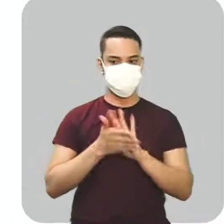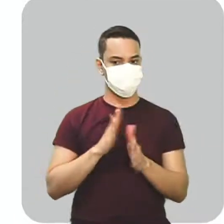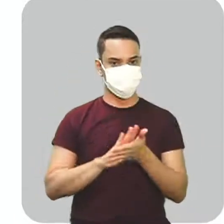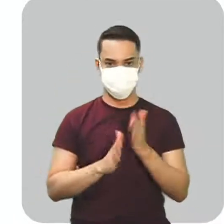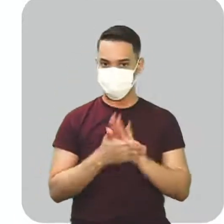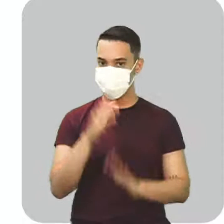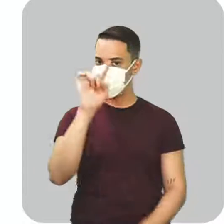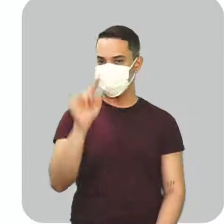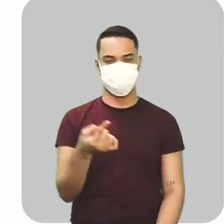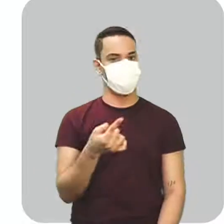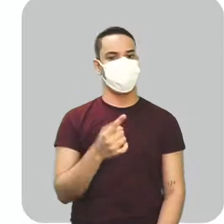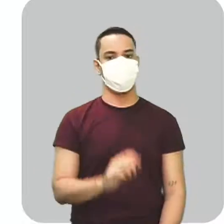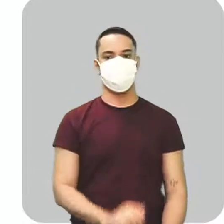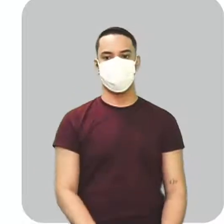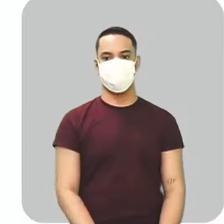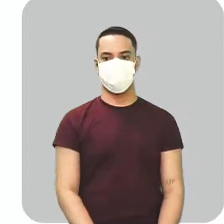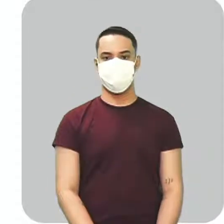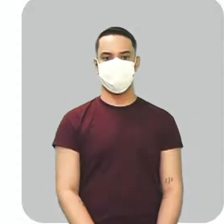a vírgula.